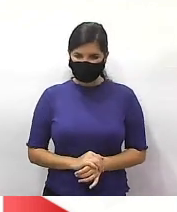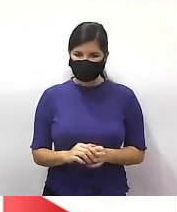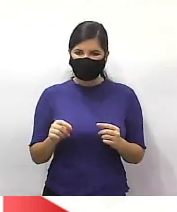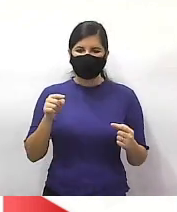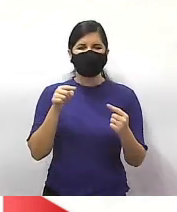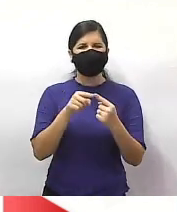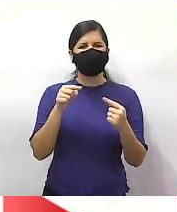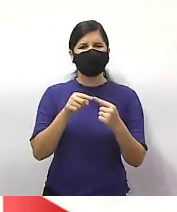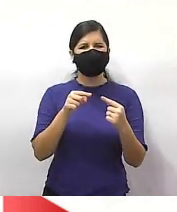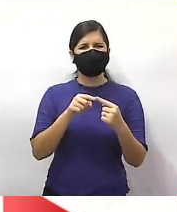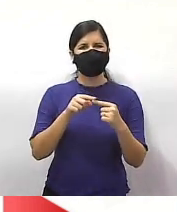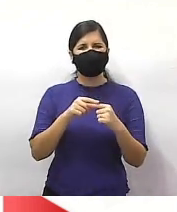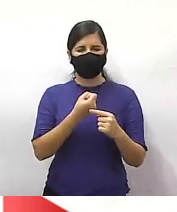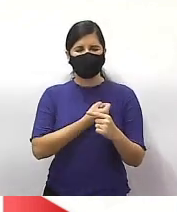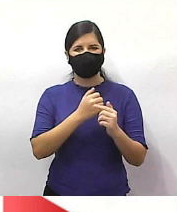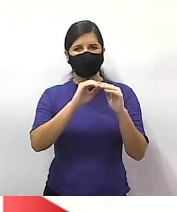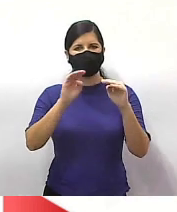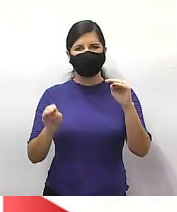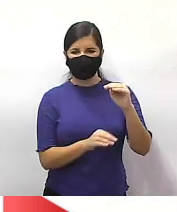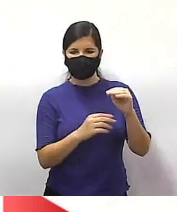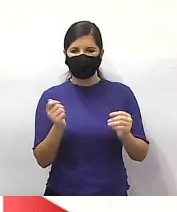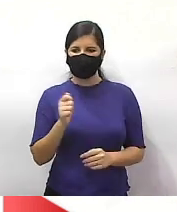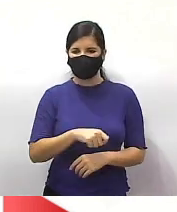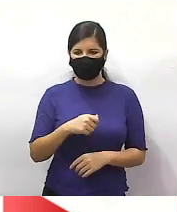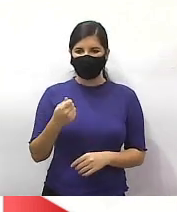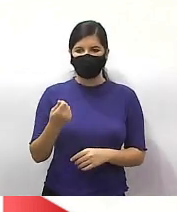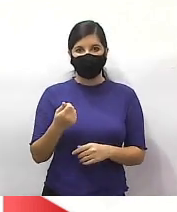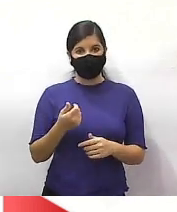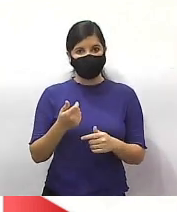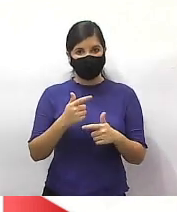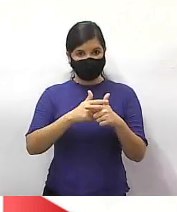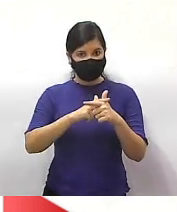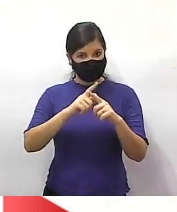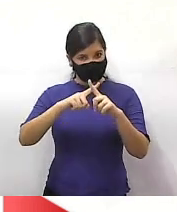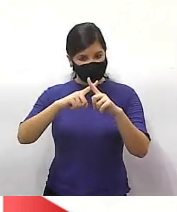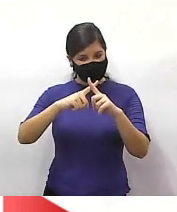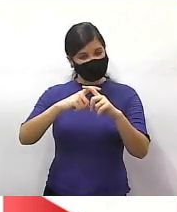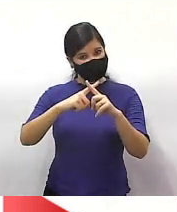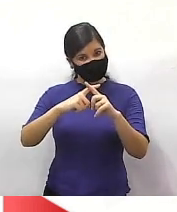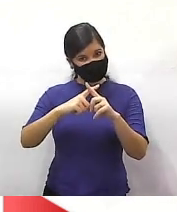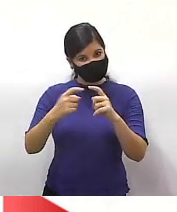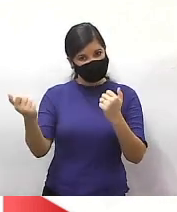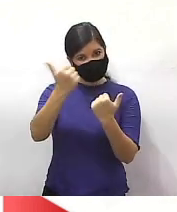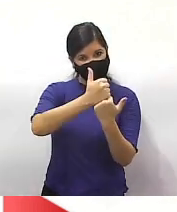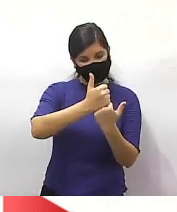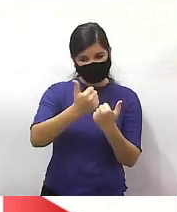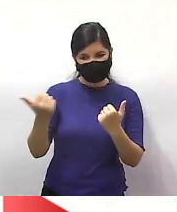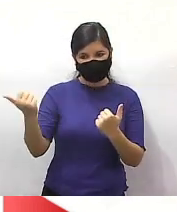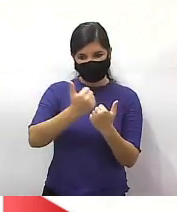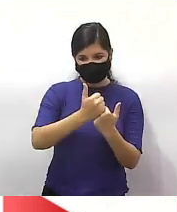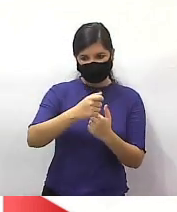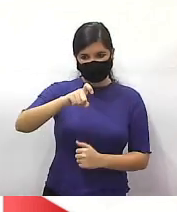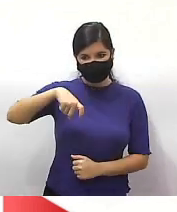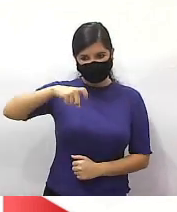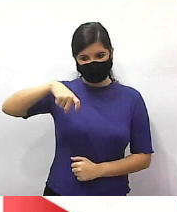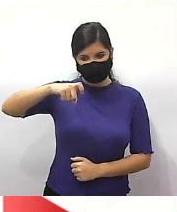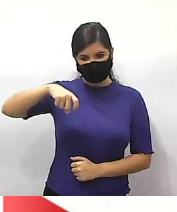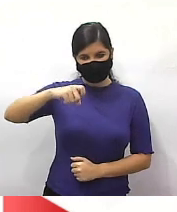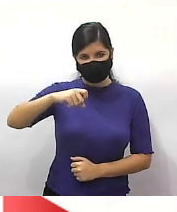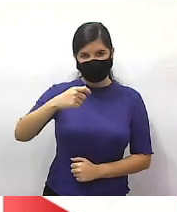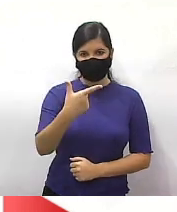qual o número, menor número de algarismos que deve ser colocado no lugar desse x para